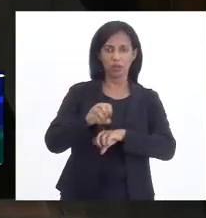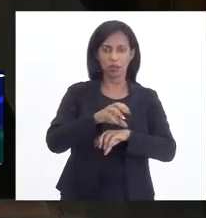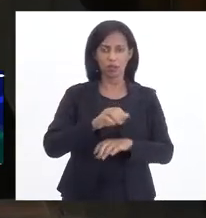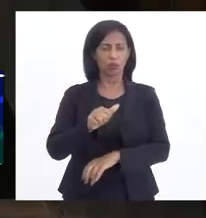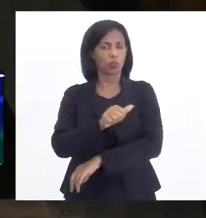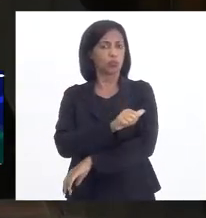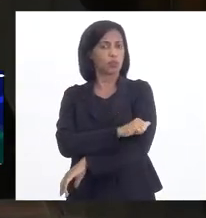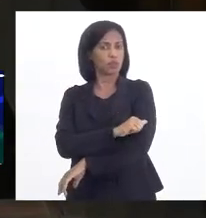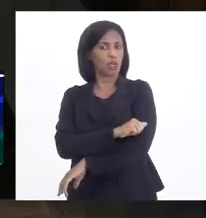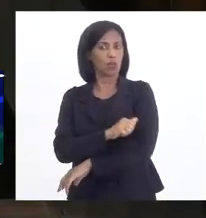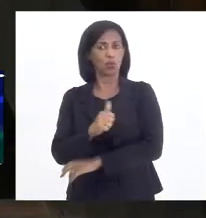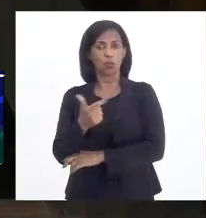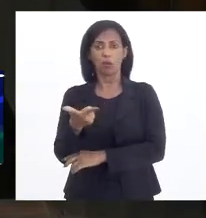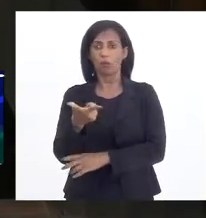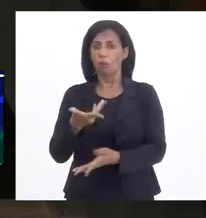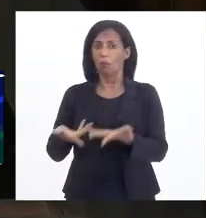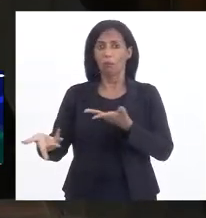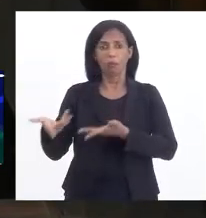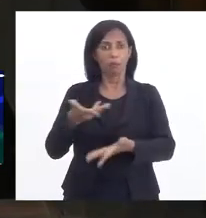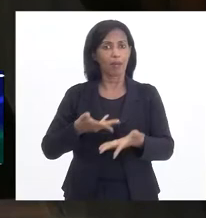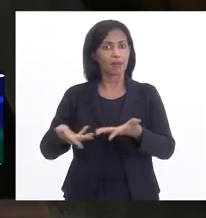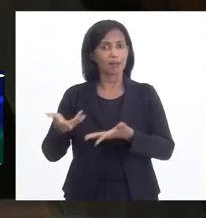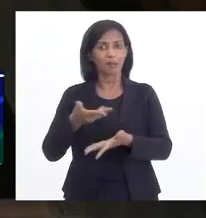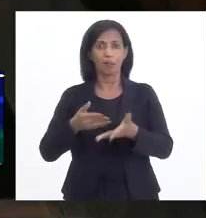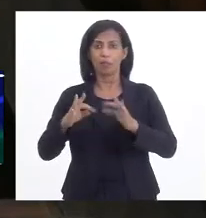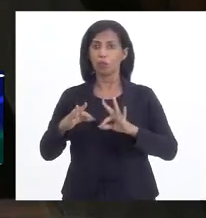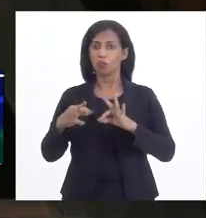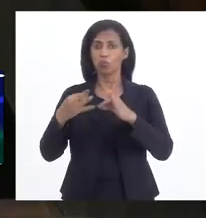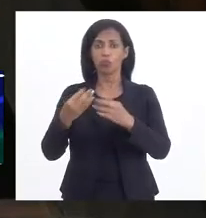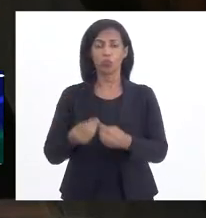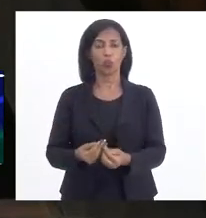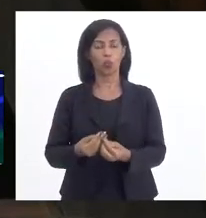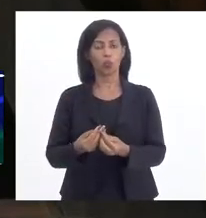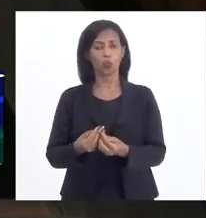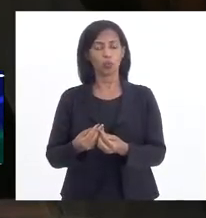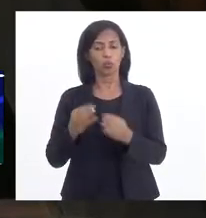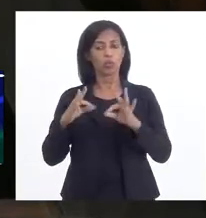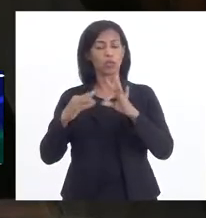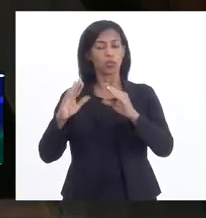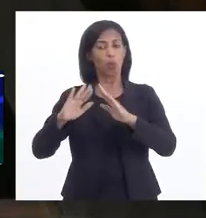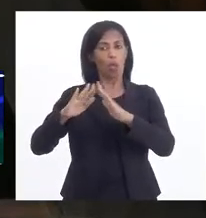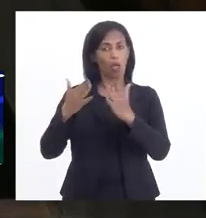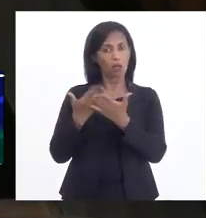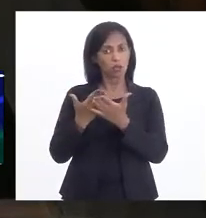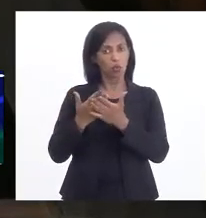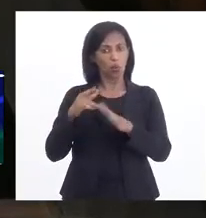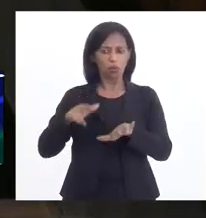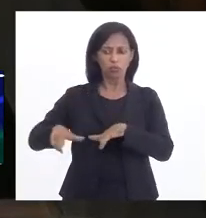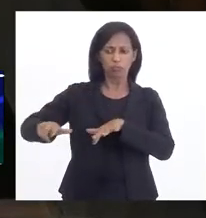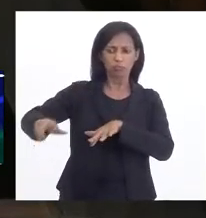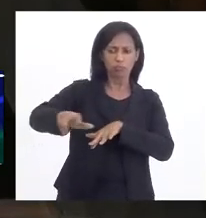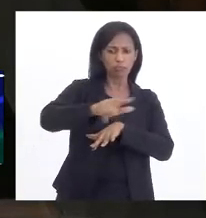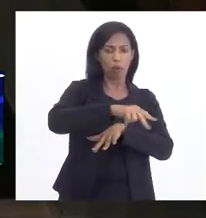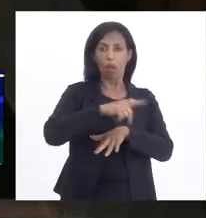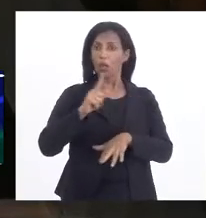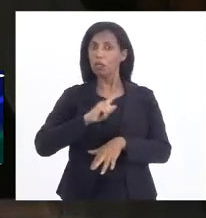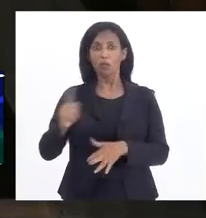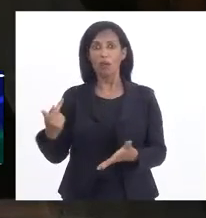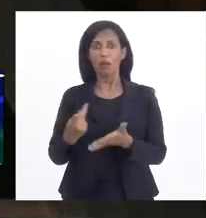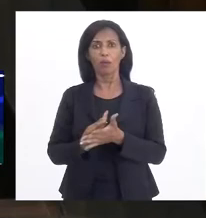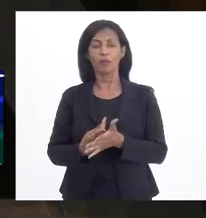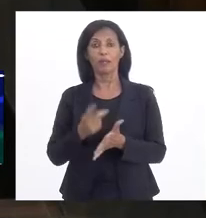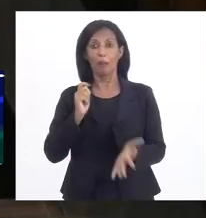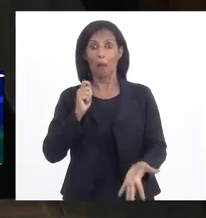os alunos não participarão integralmente em todas as escolas de todos os circuitos. Isso não vai acontecer. Entretanto,